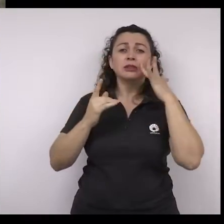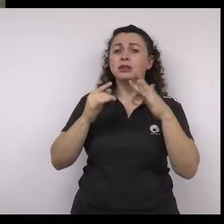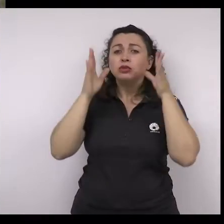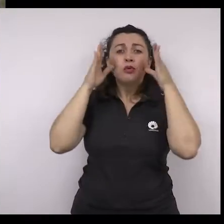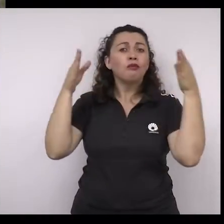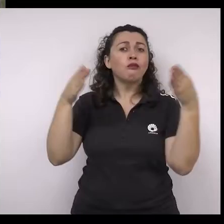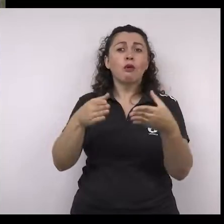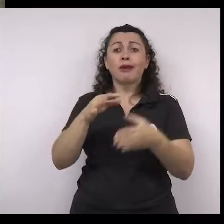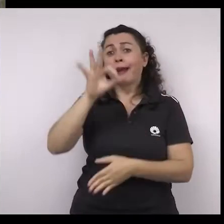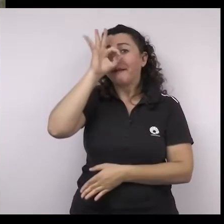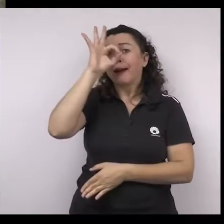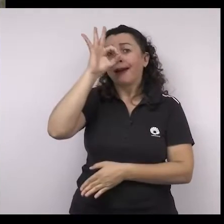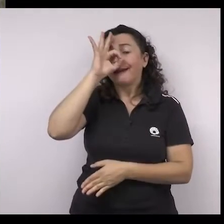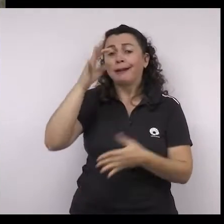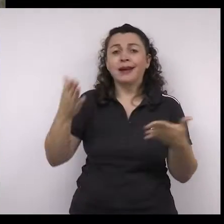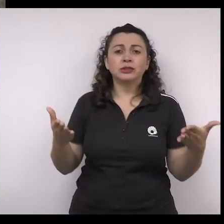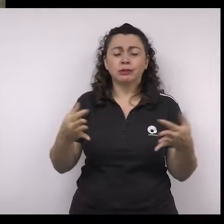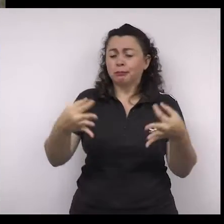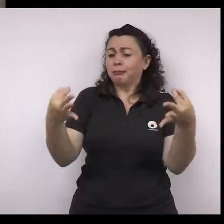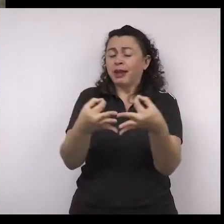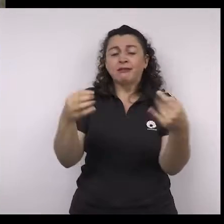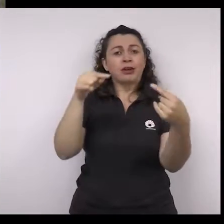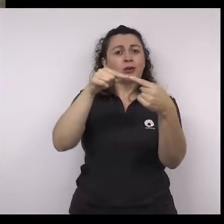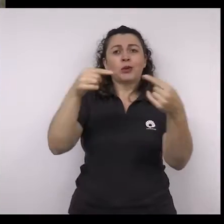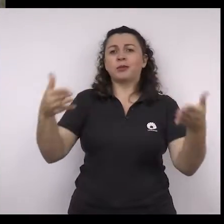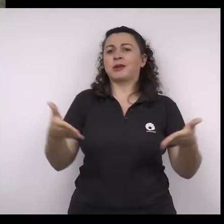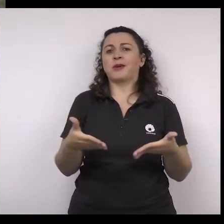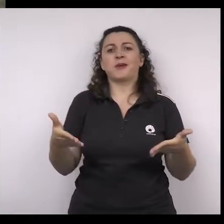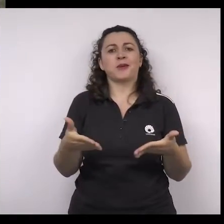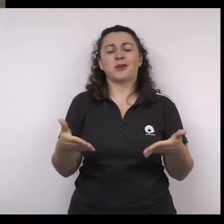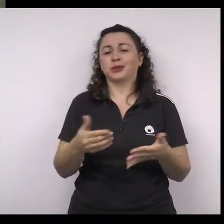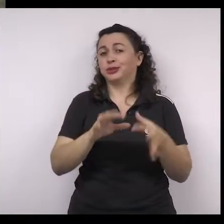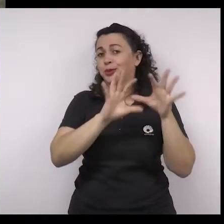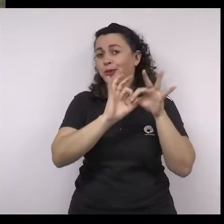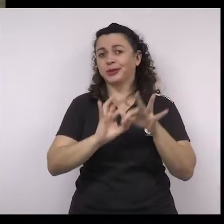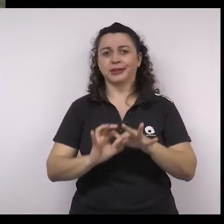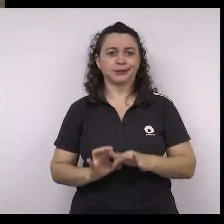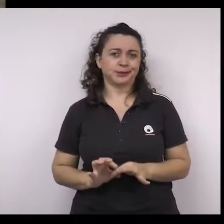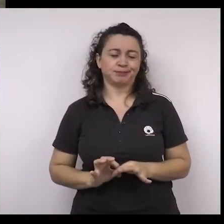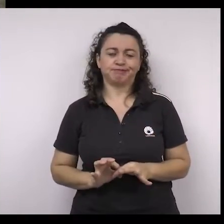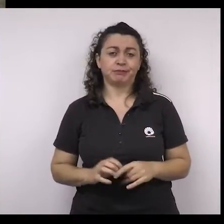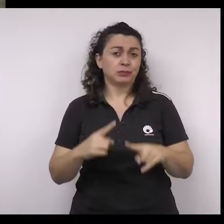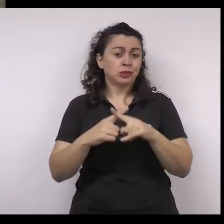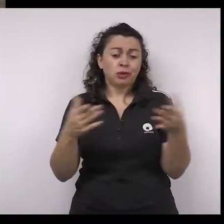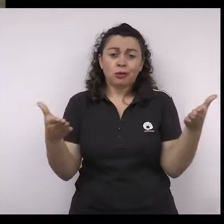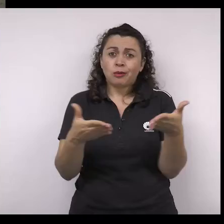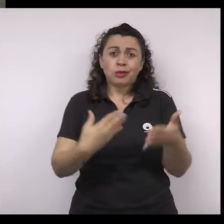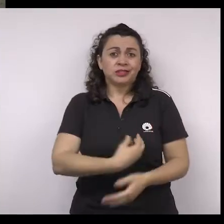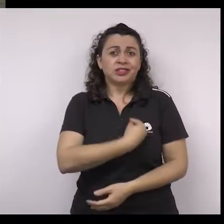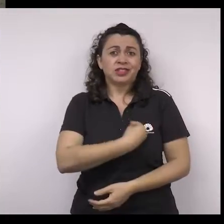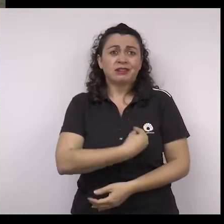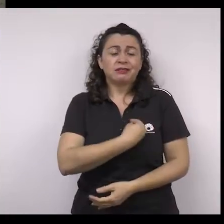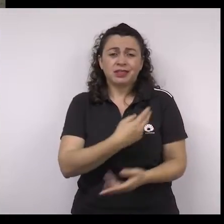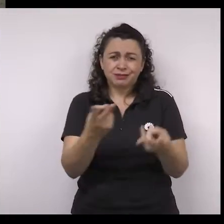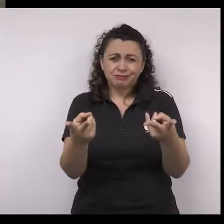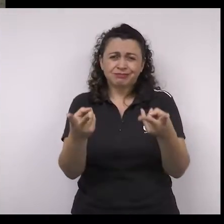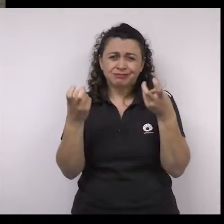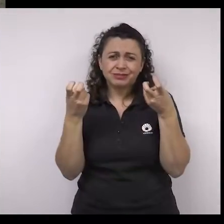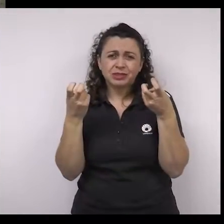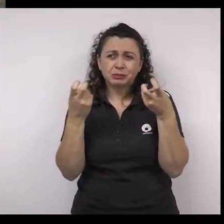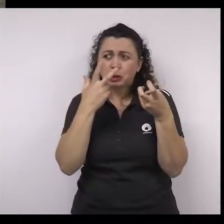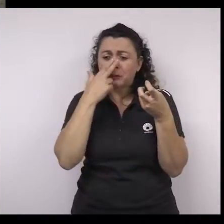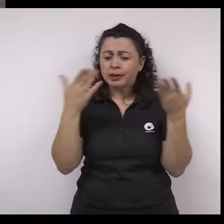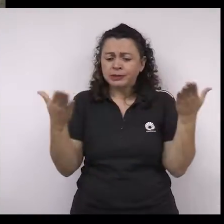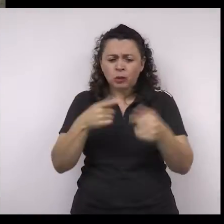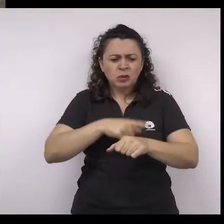tragicômicos. E então é perfeito para esse momento atual. Porque a existência